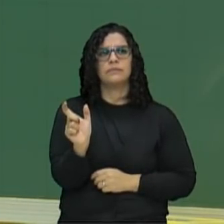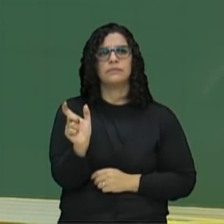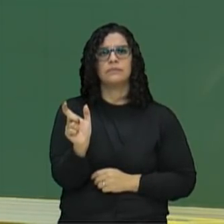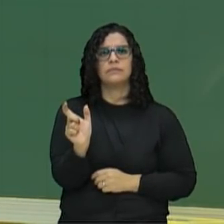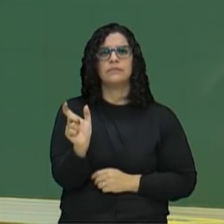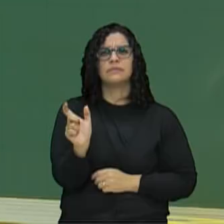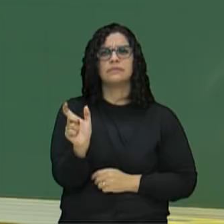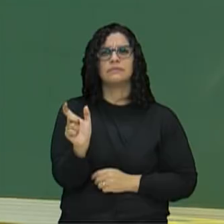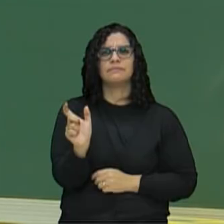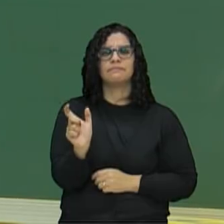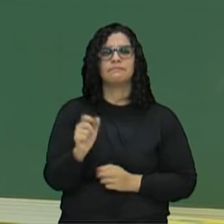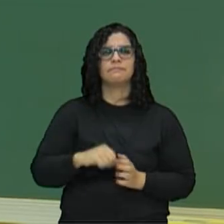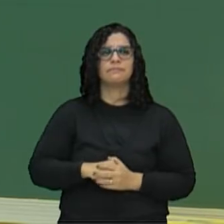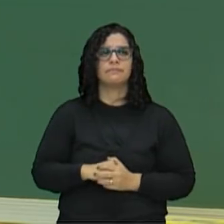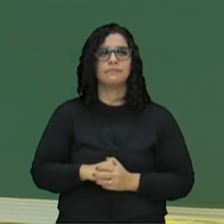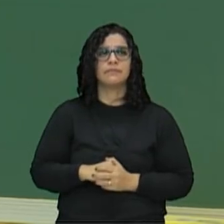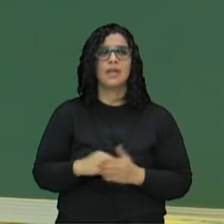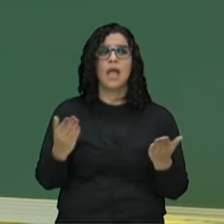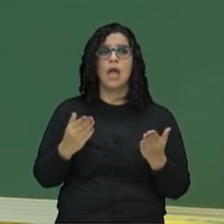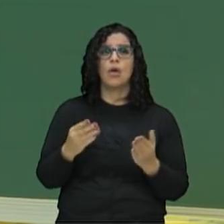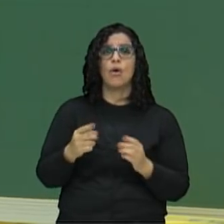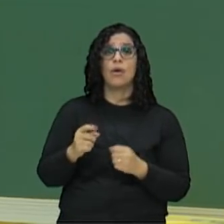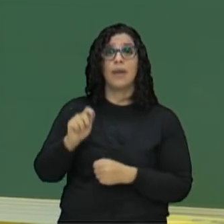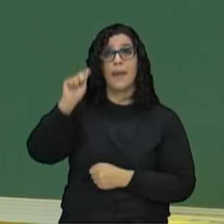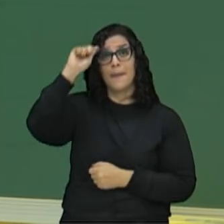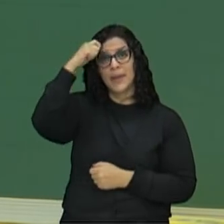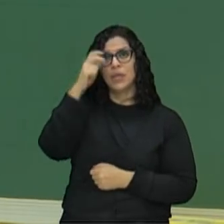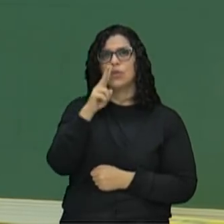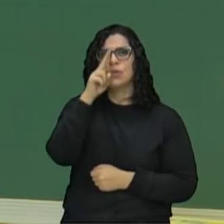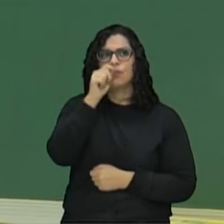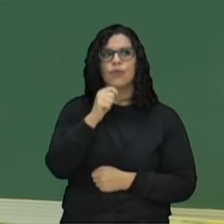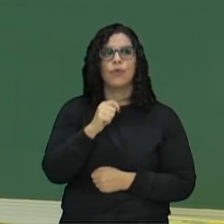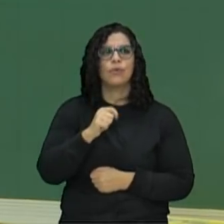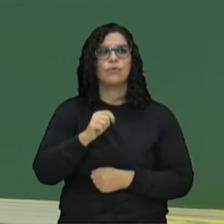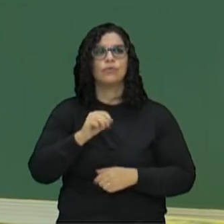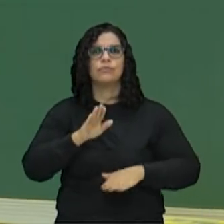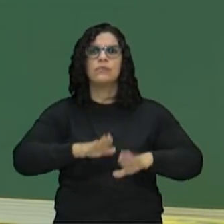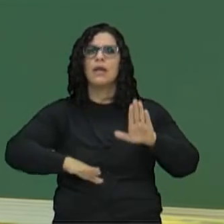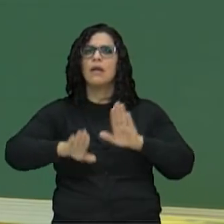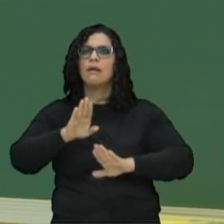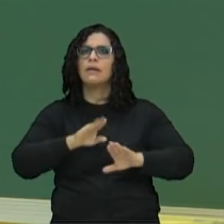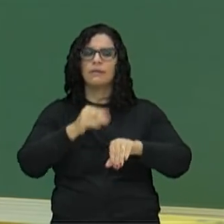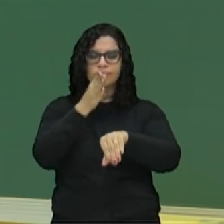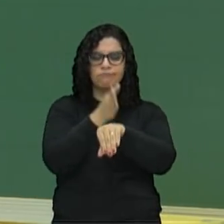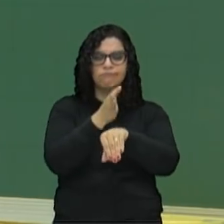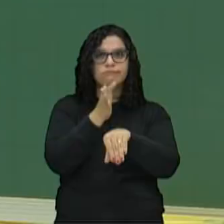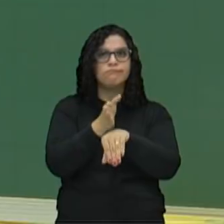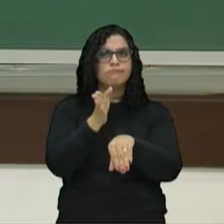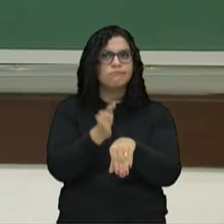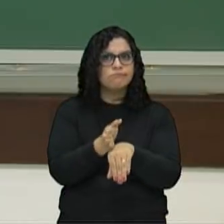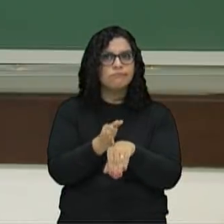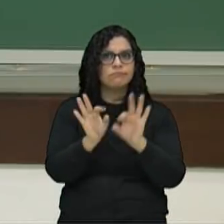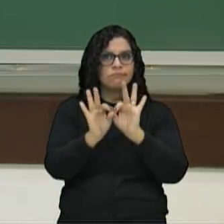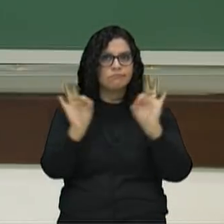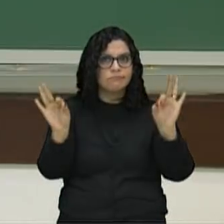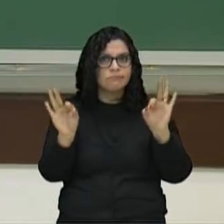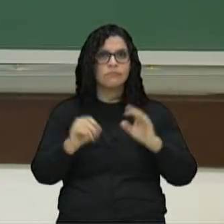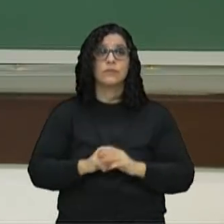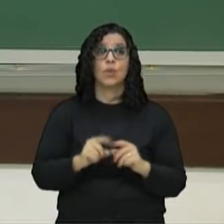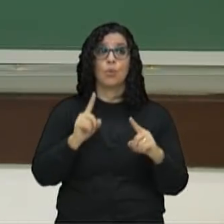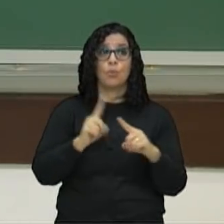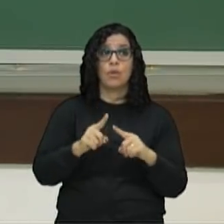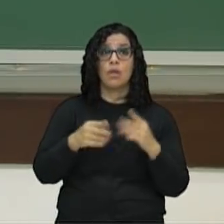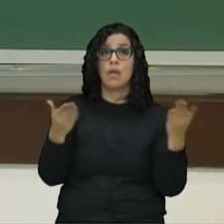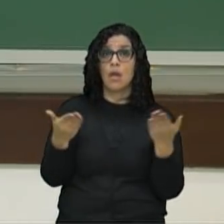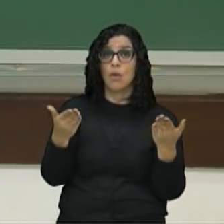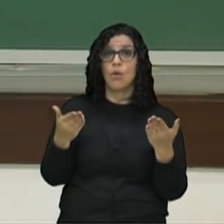a expressão está em destaque a cada momento? Por que será